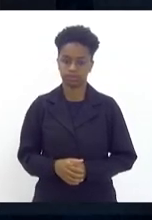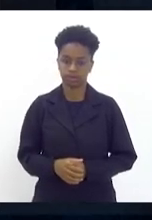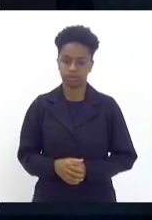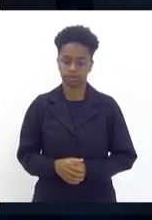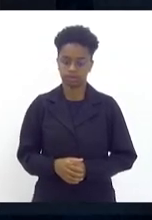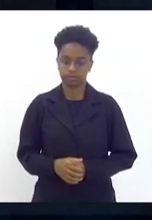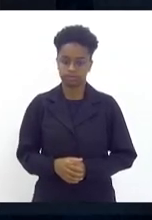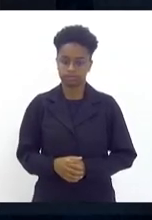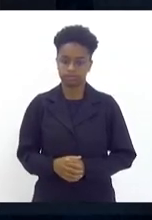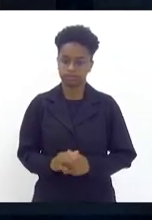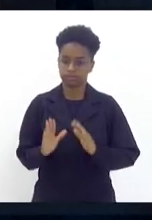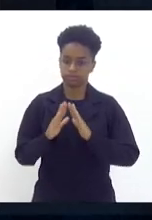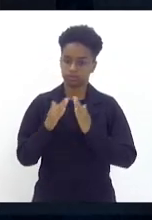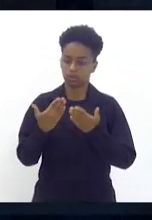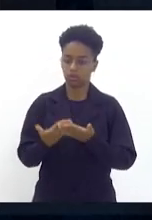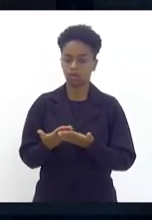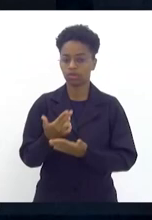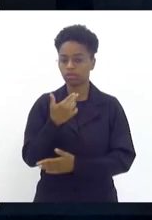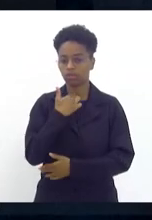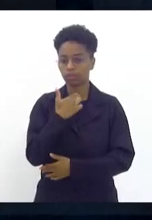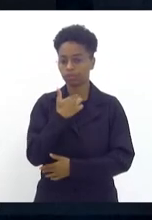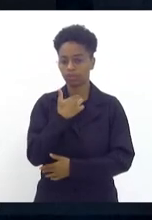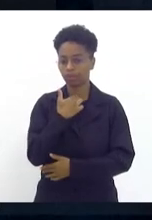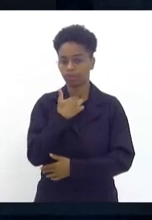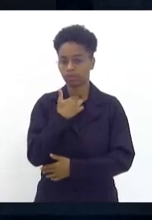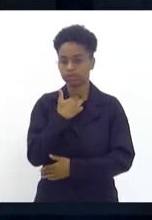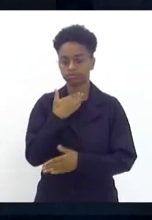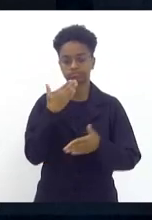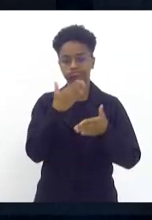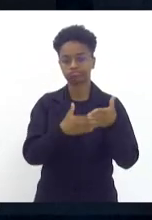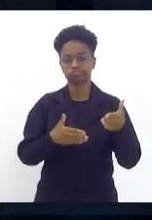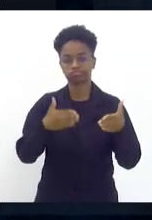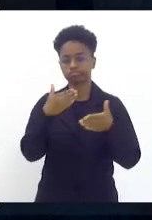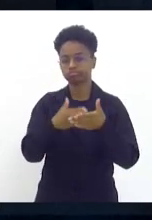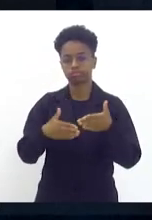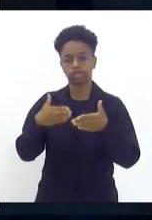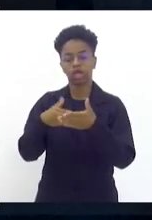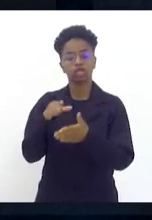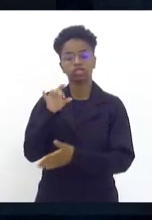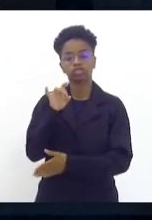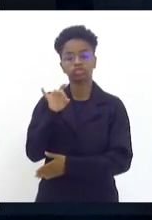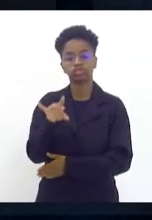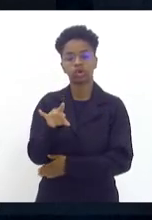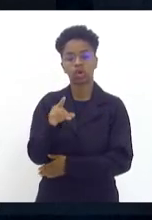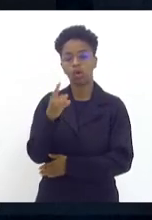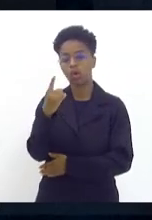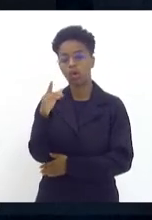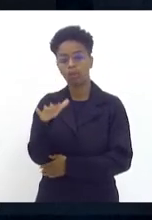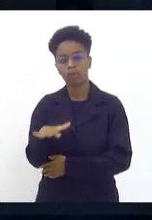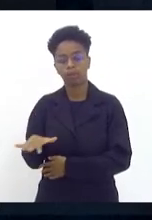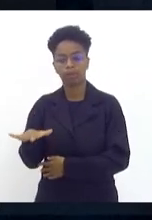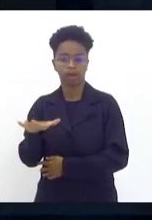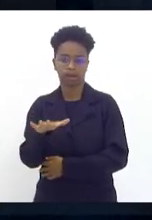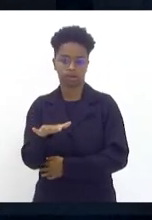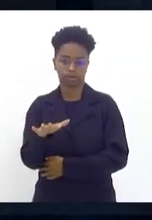A escola ela não pode ficar, né, limitada a apenas uma dimensão